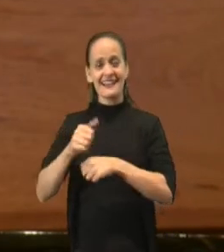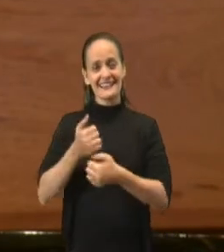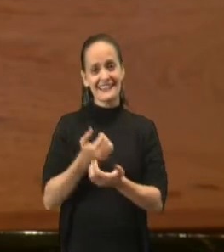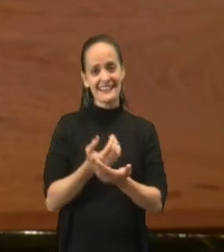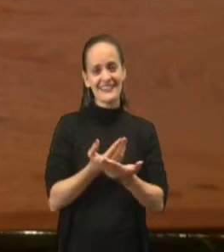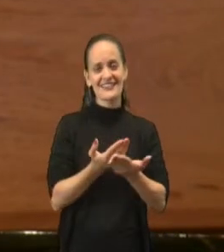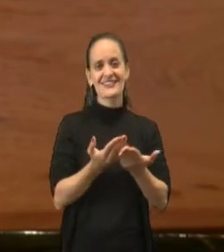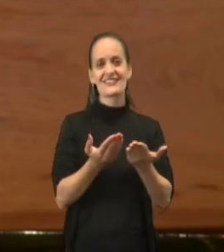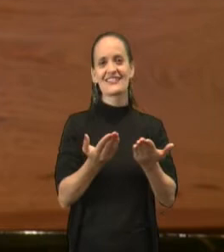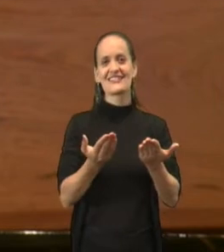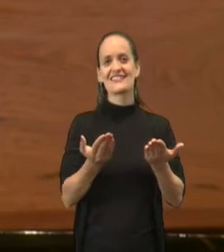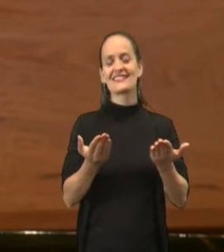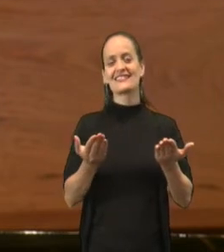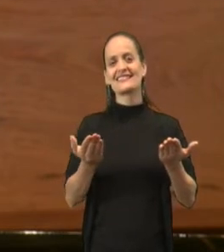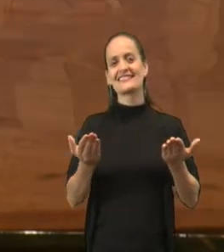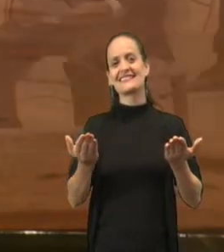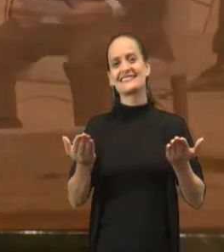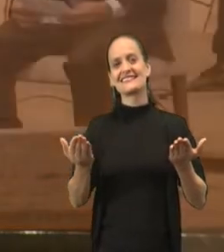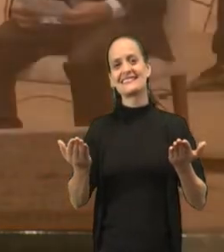cuidará de